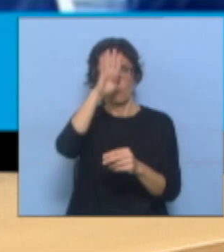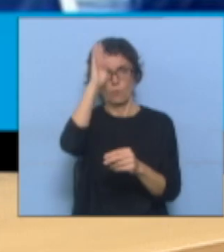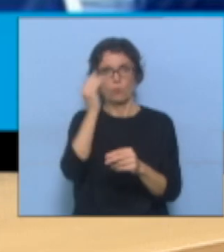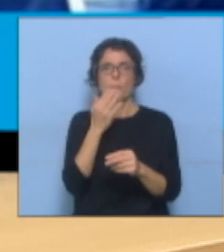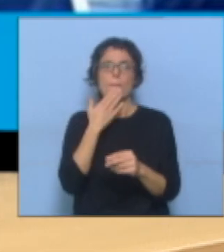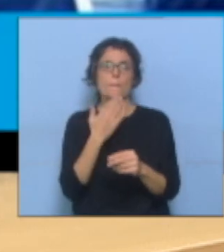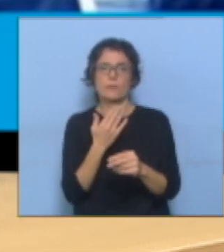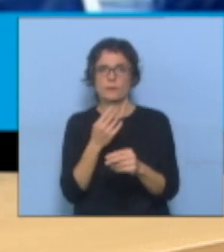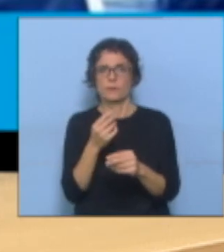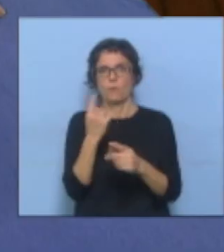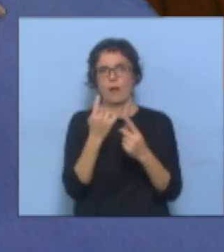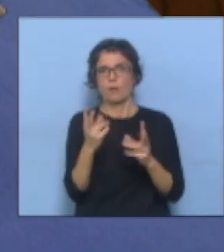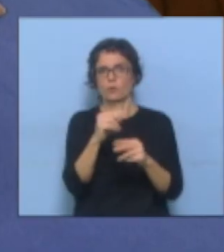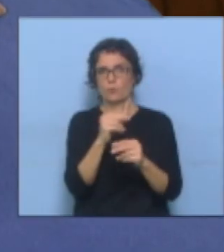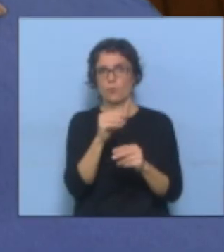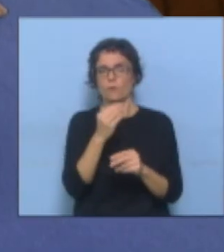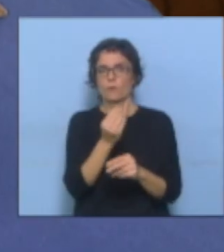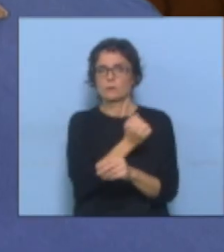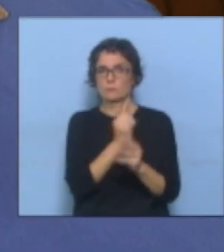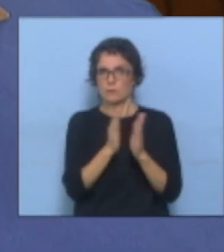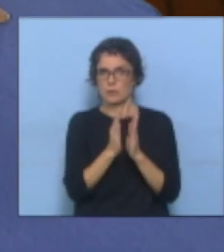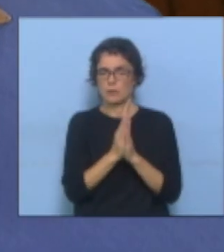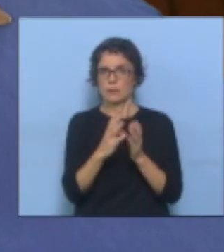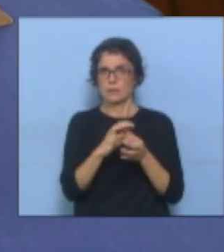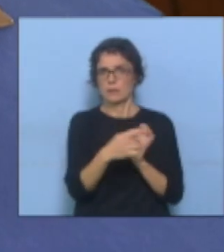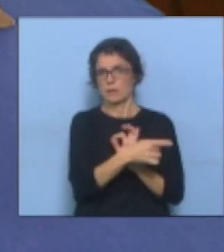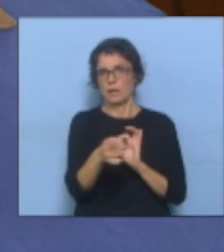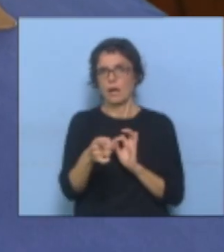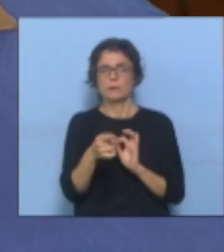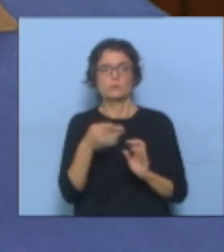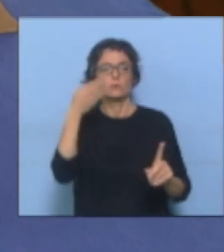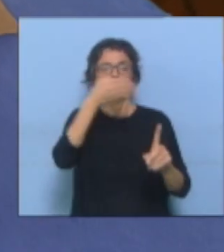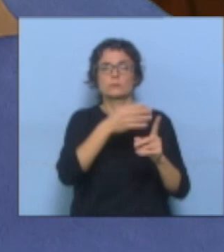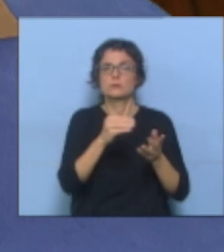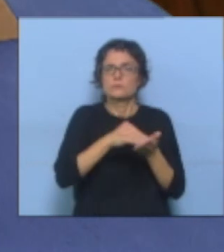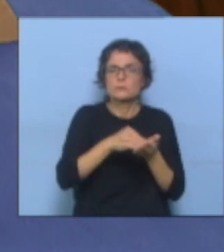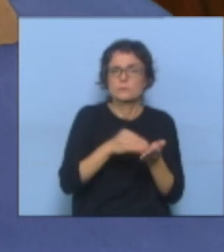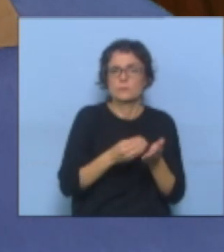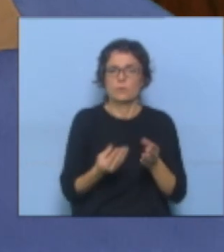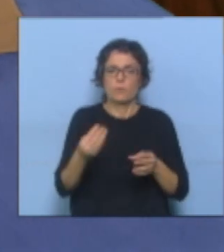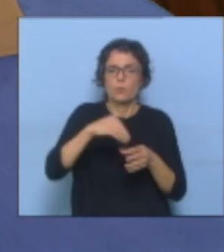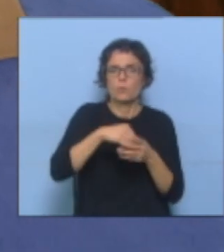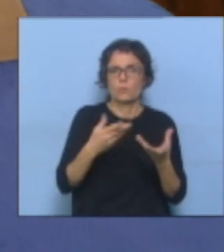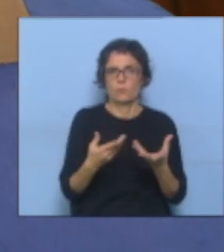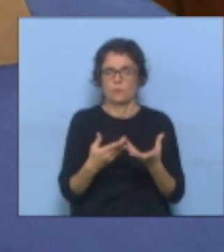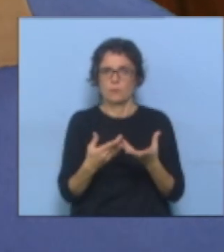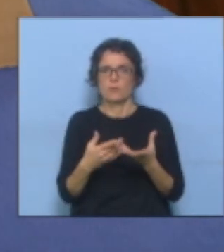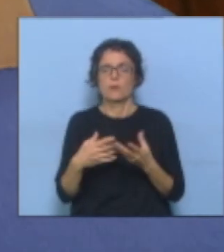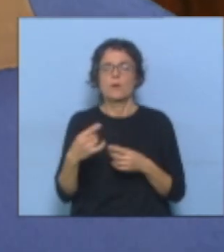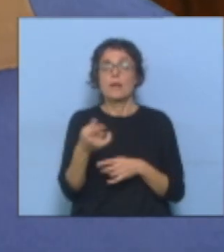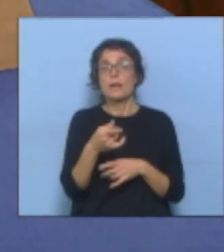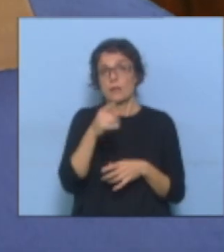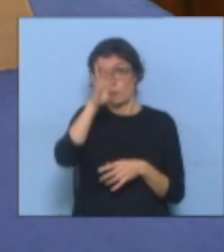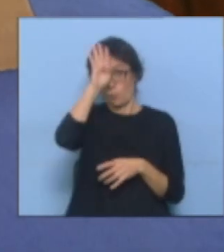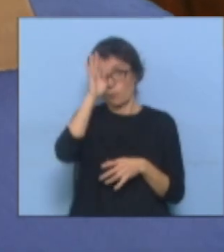Igreja, de preferência pelos mais pobres, de maior inclusão e de entrega e doação total de vida. E, portanto, o Papa